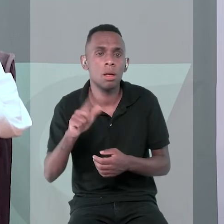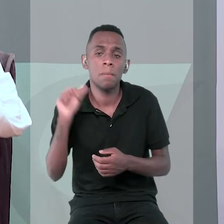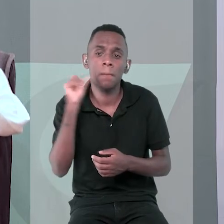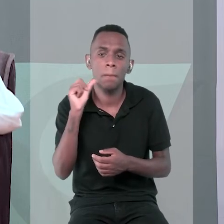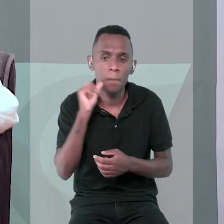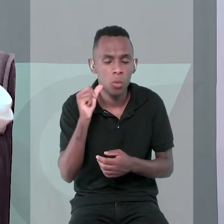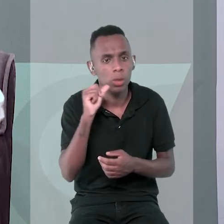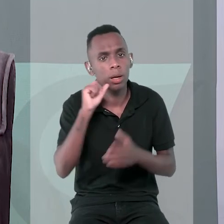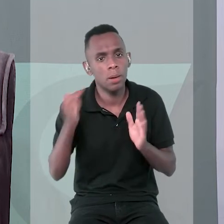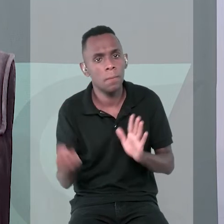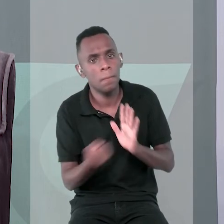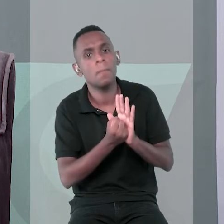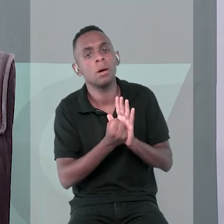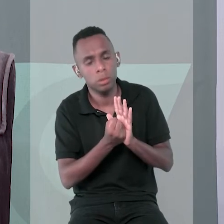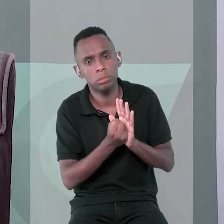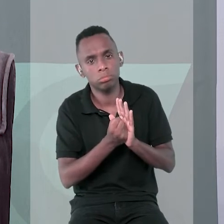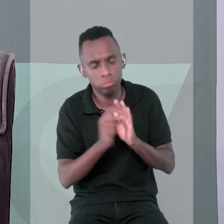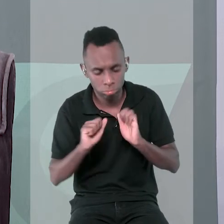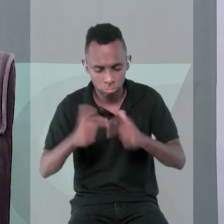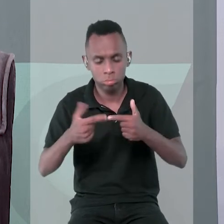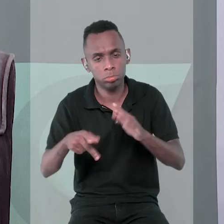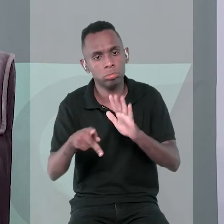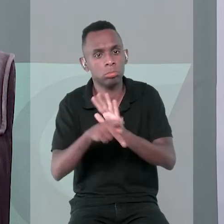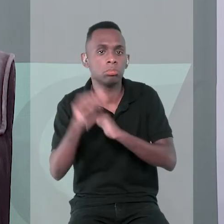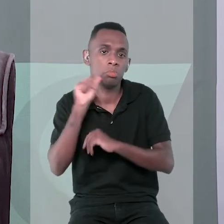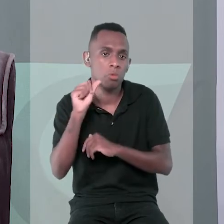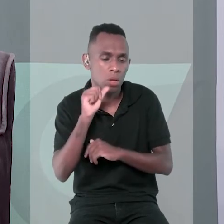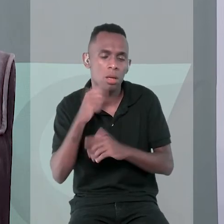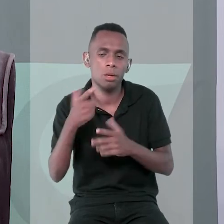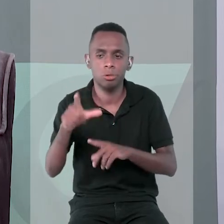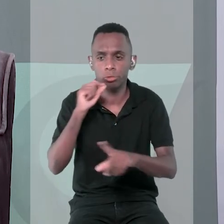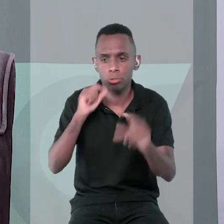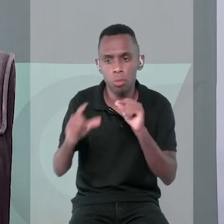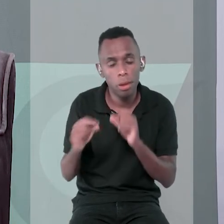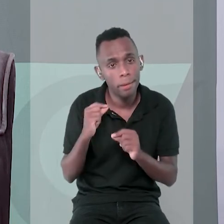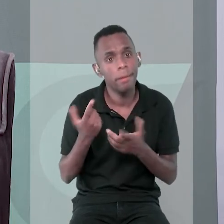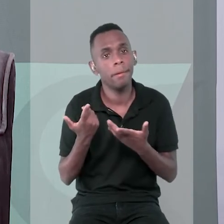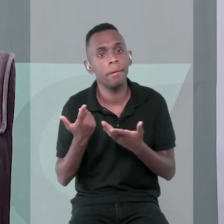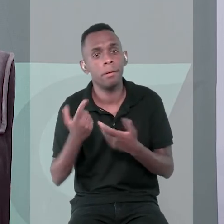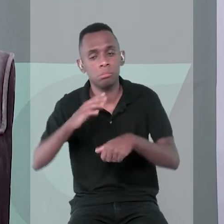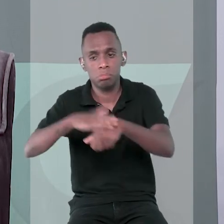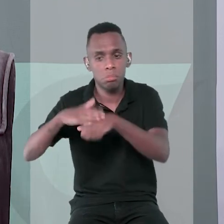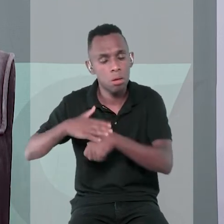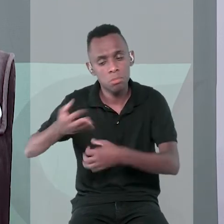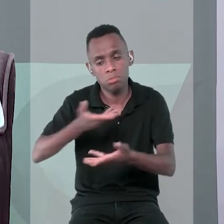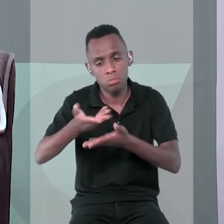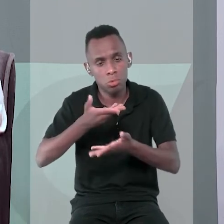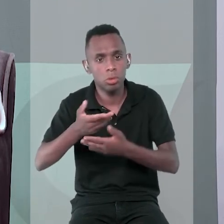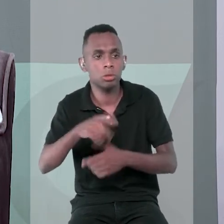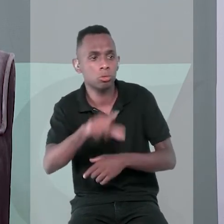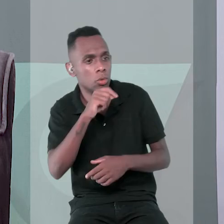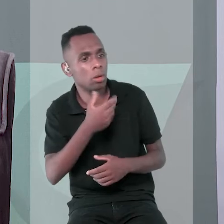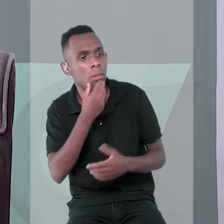que vão sedimentar essa revolução da autodeterminação feminina, né? Da gente escolher e se autogovernar, né? Escolher o